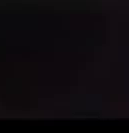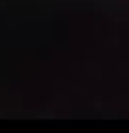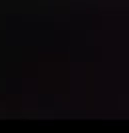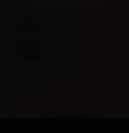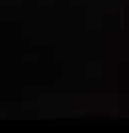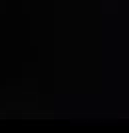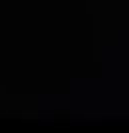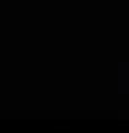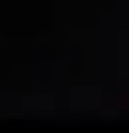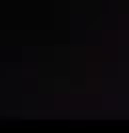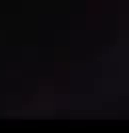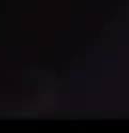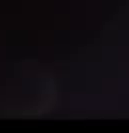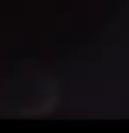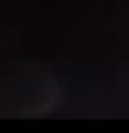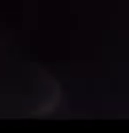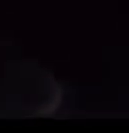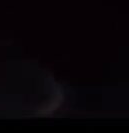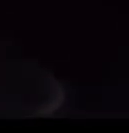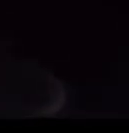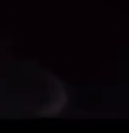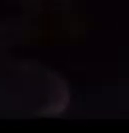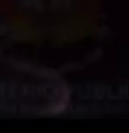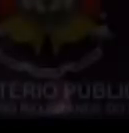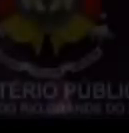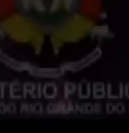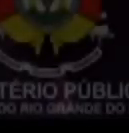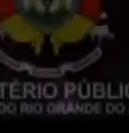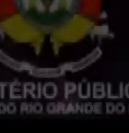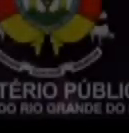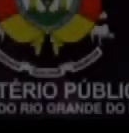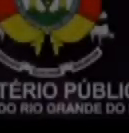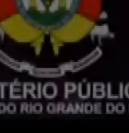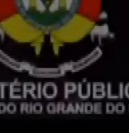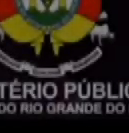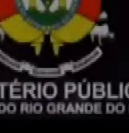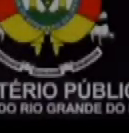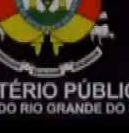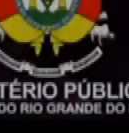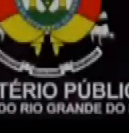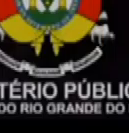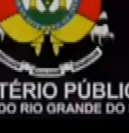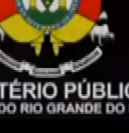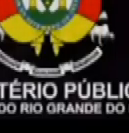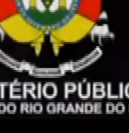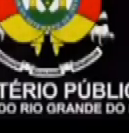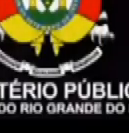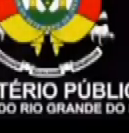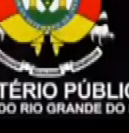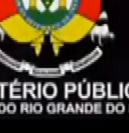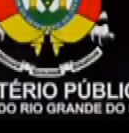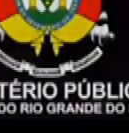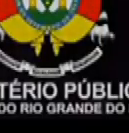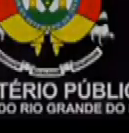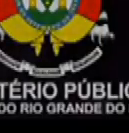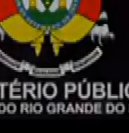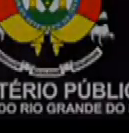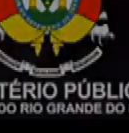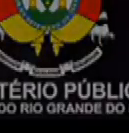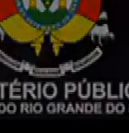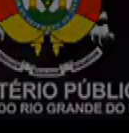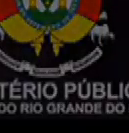Mamãe! Violência contra a mulher é crime. Denuncie. O Ministério Público quer ajudar